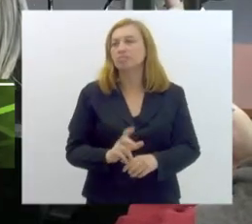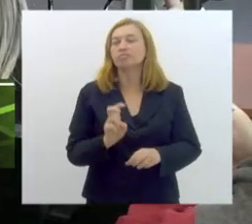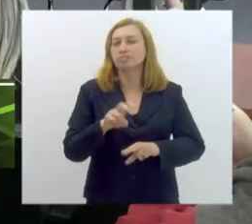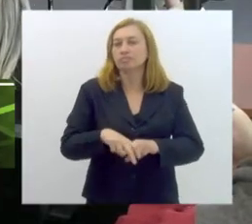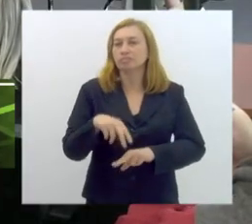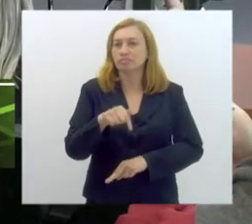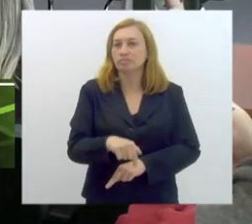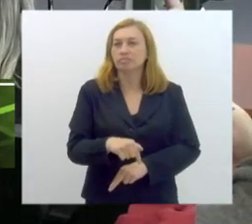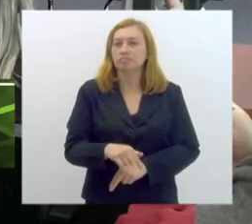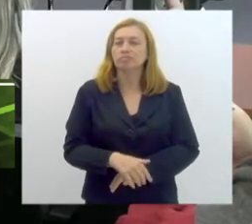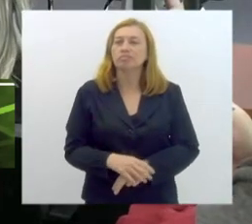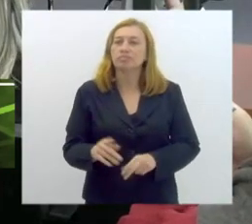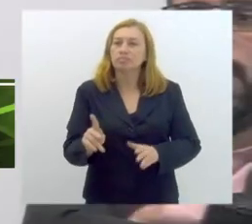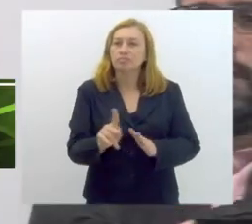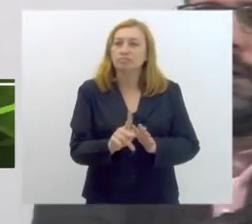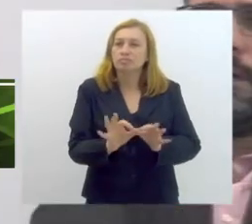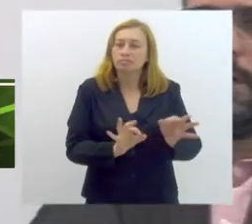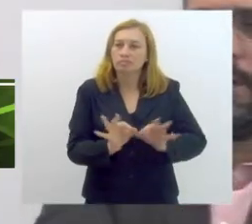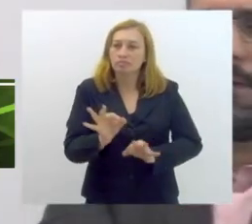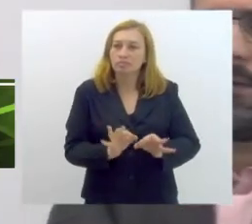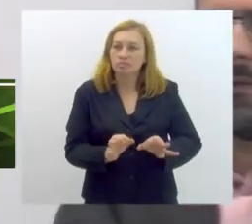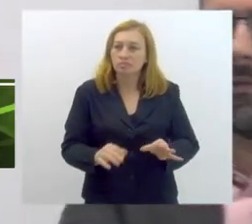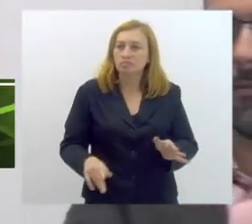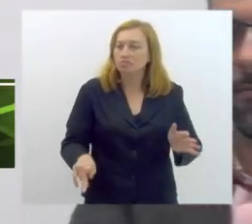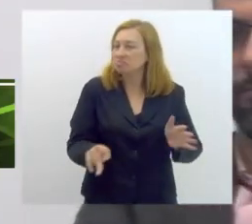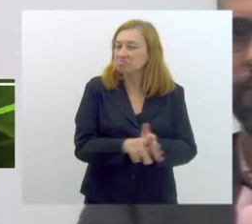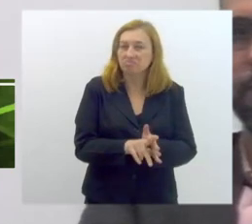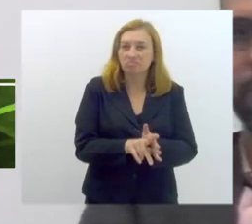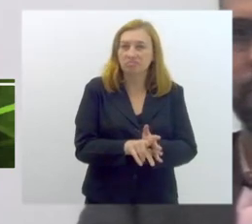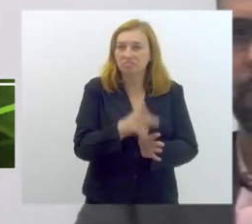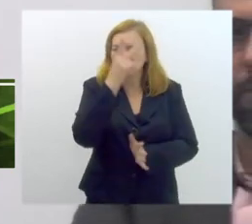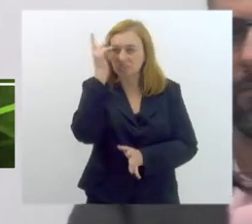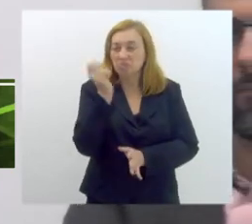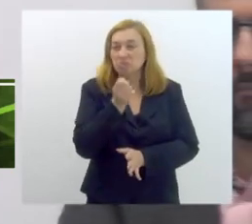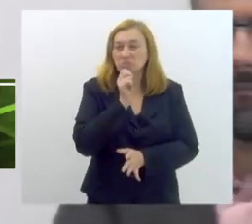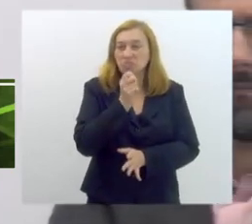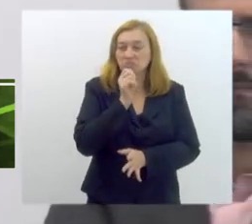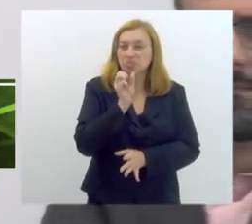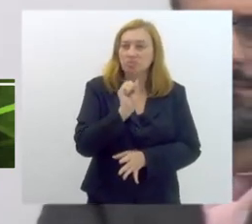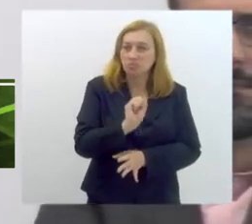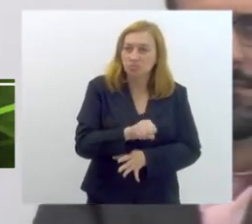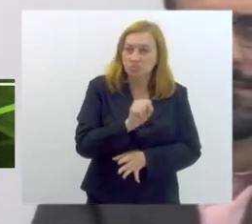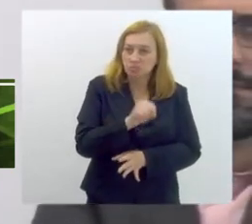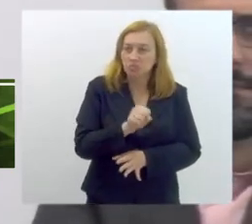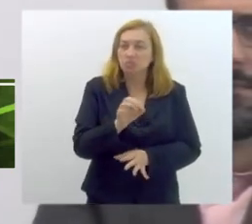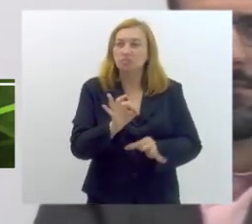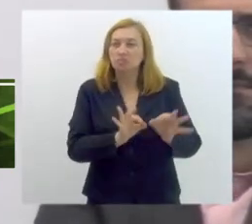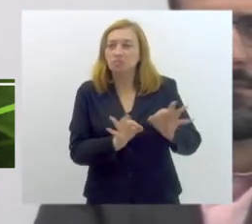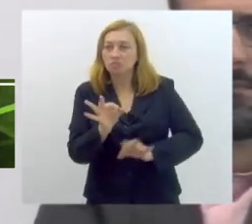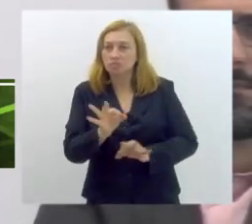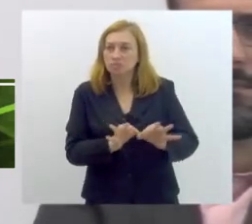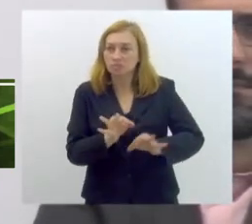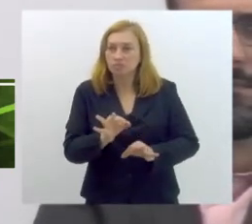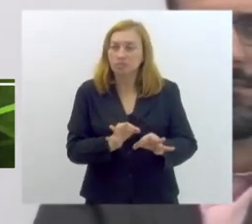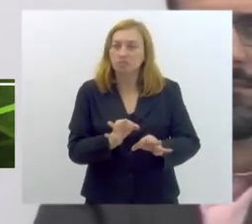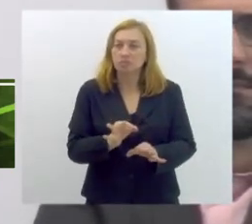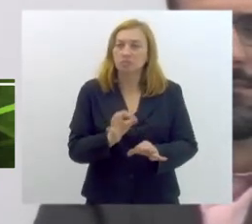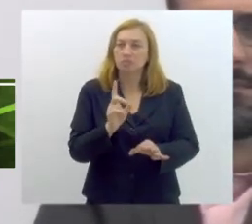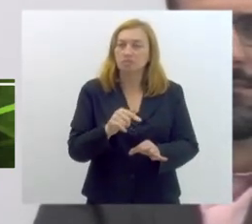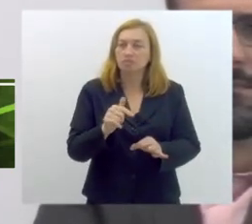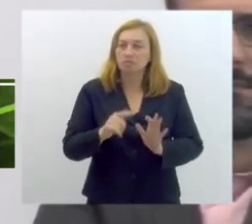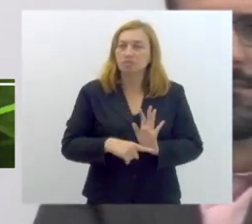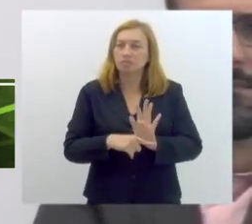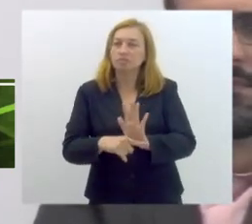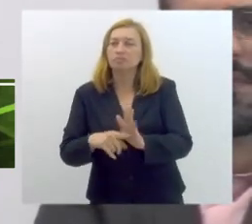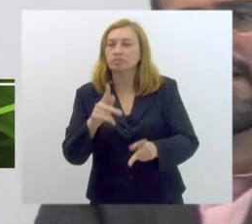aqui. Esse projeto não tem dono. Esse projeto da Frente Parlamentar, junto com os consórcios, é um projeto para atender